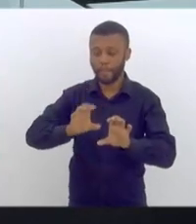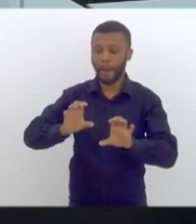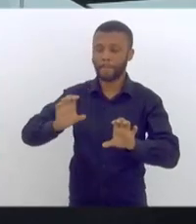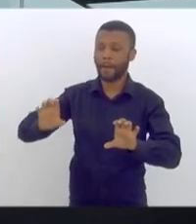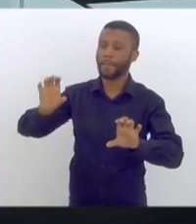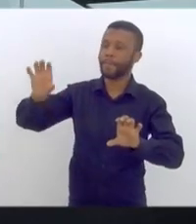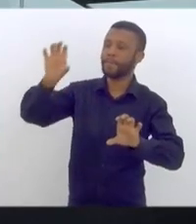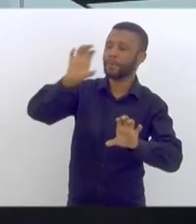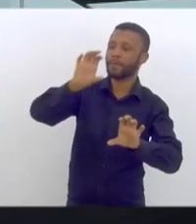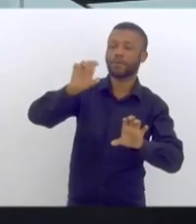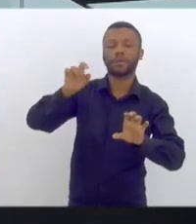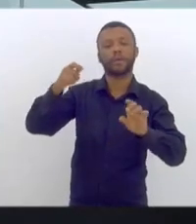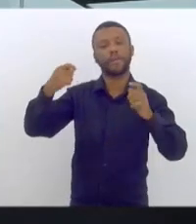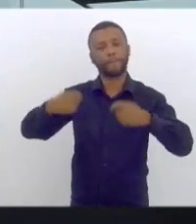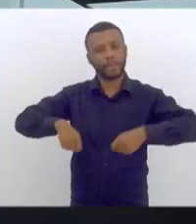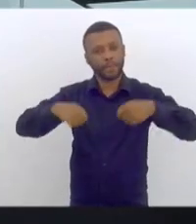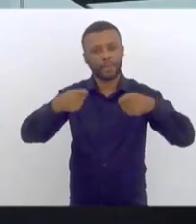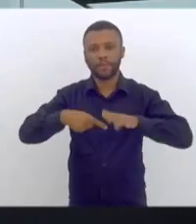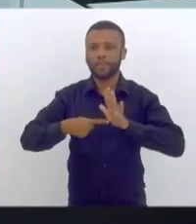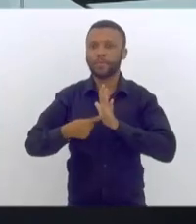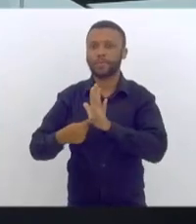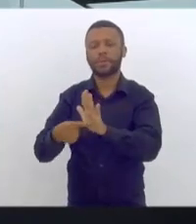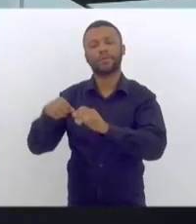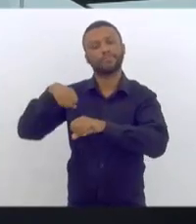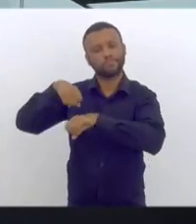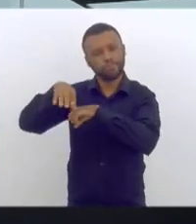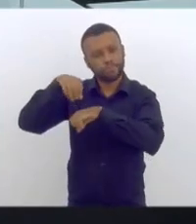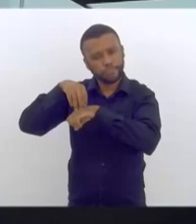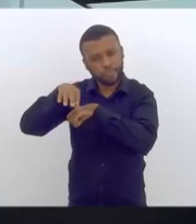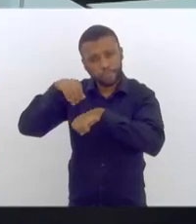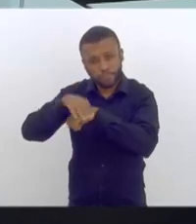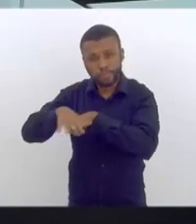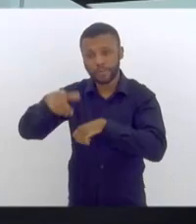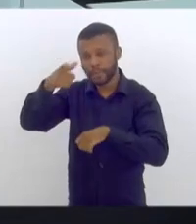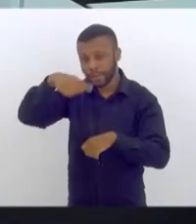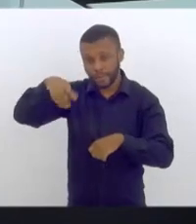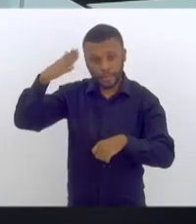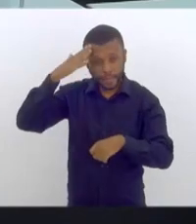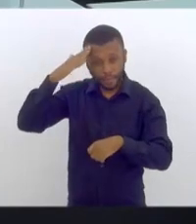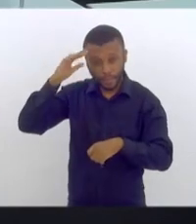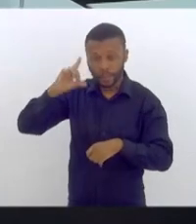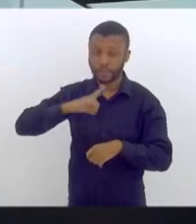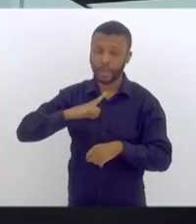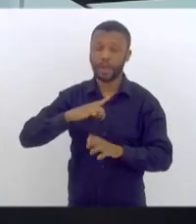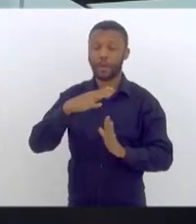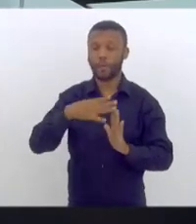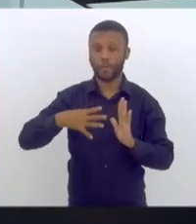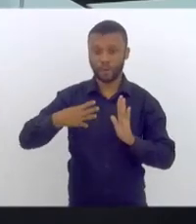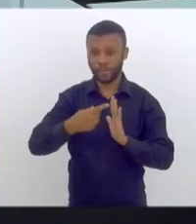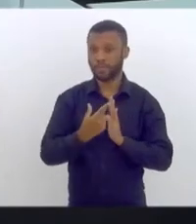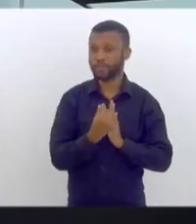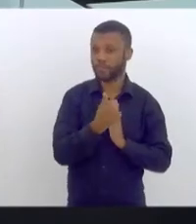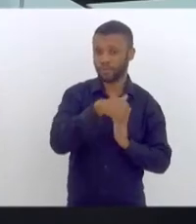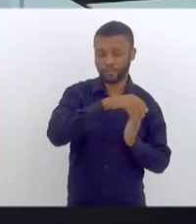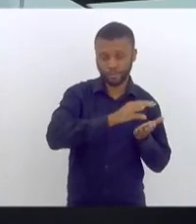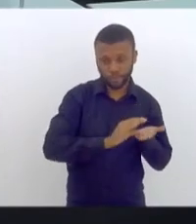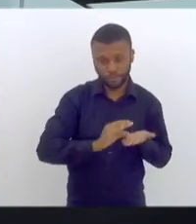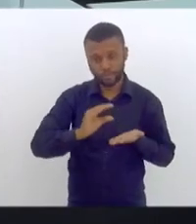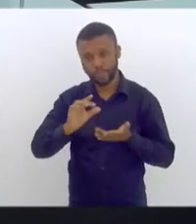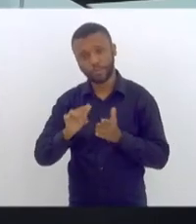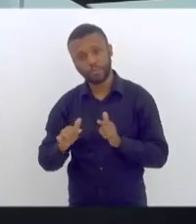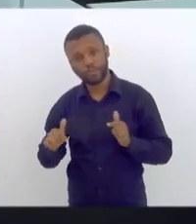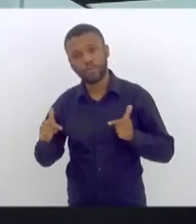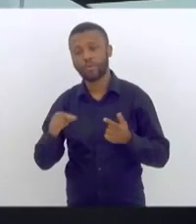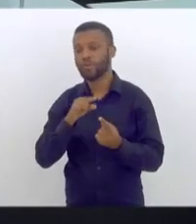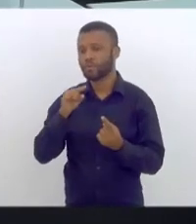e levar o conhecimento deles a existência do programa a existência da do dinheiro né ali suscetível